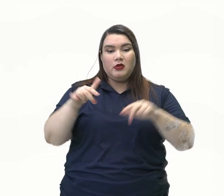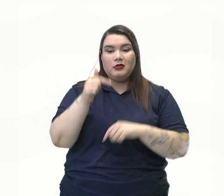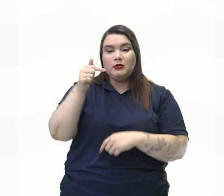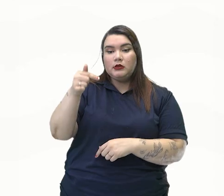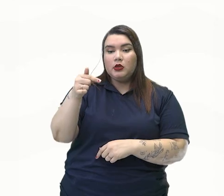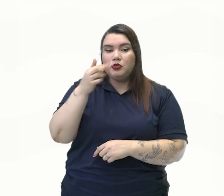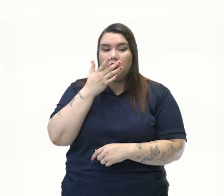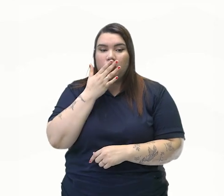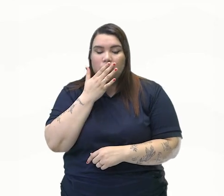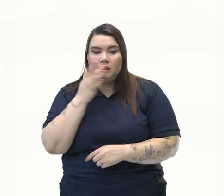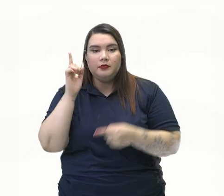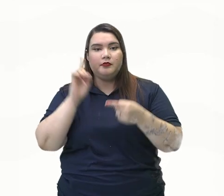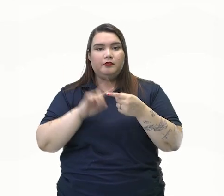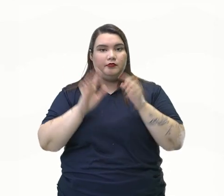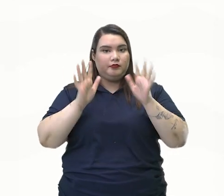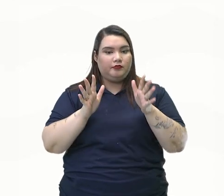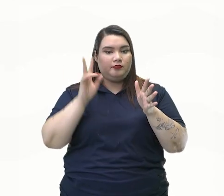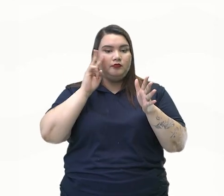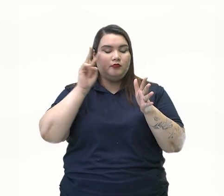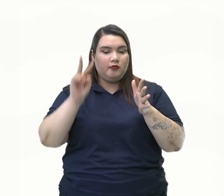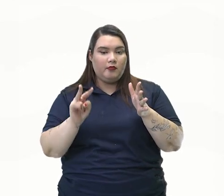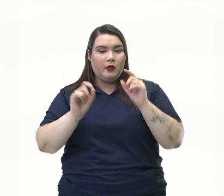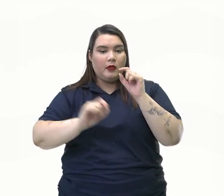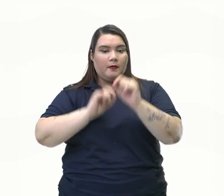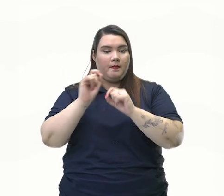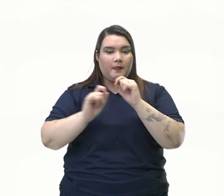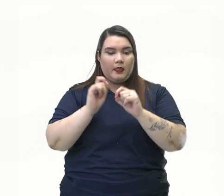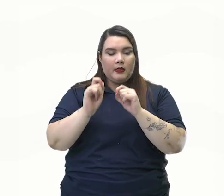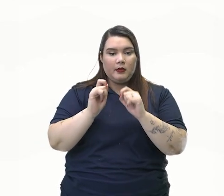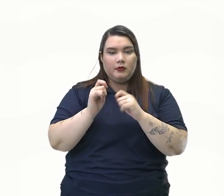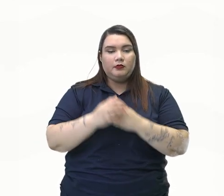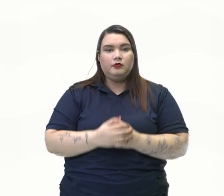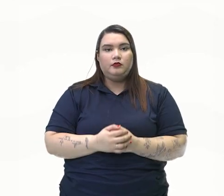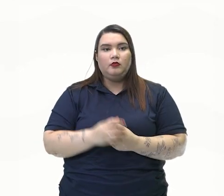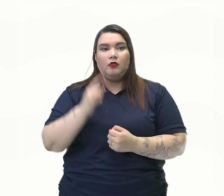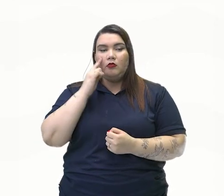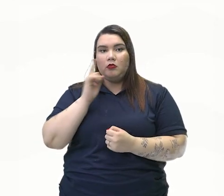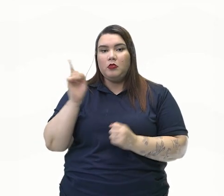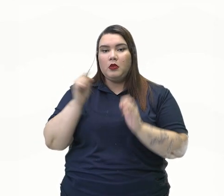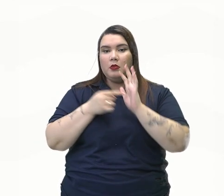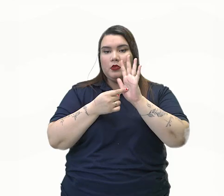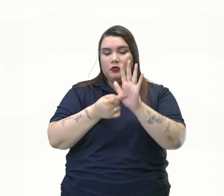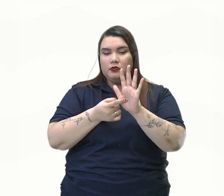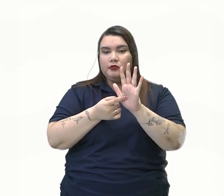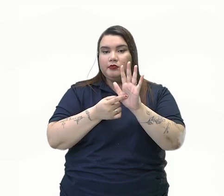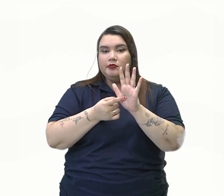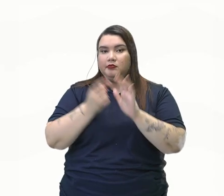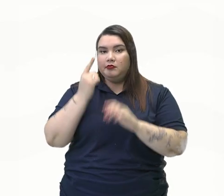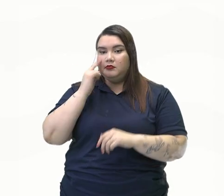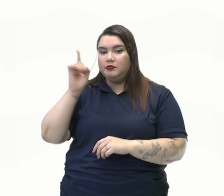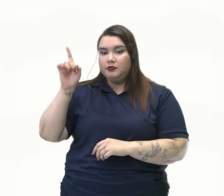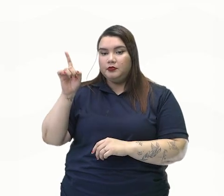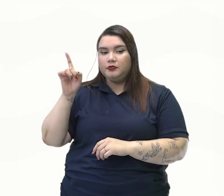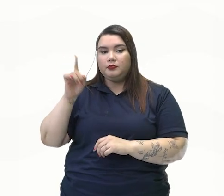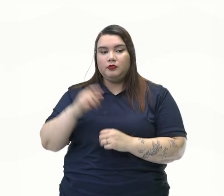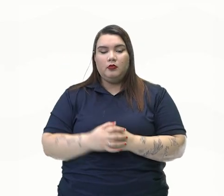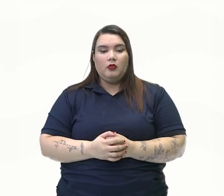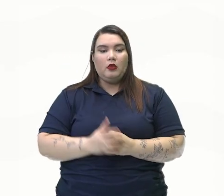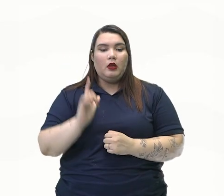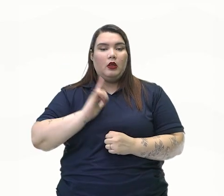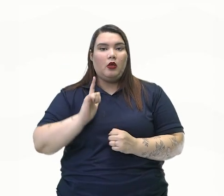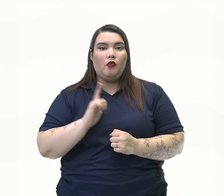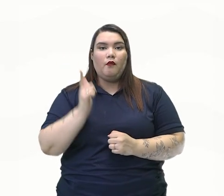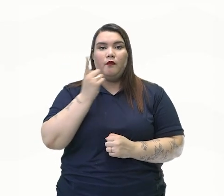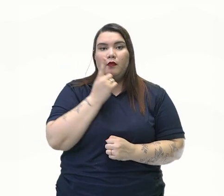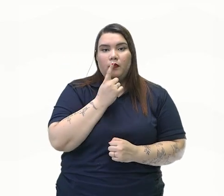ser divididas em 7 cores, como nós já vemos ali na ideia que envolve o